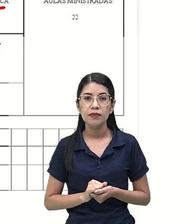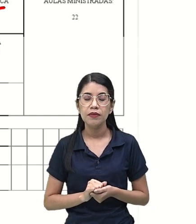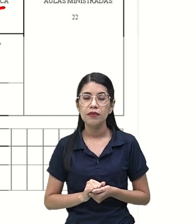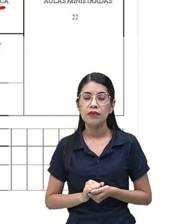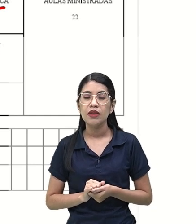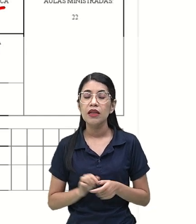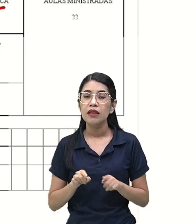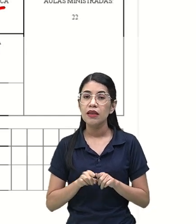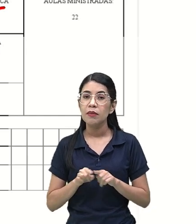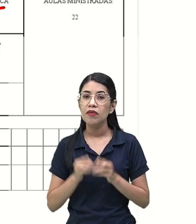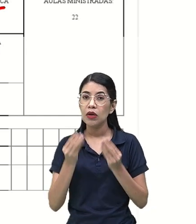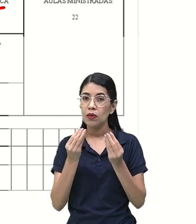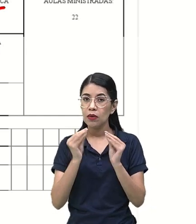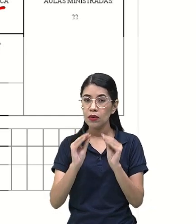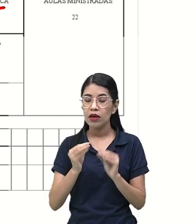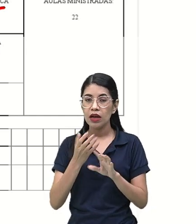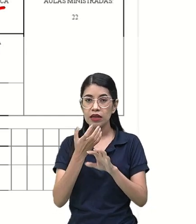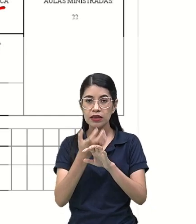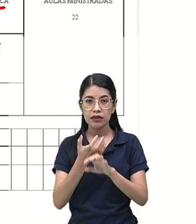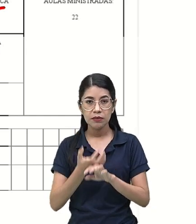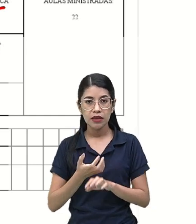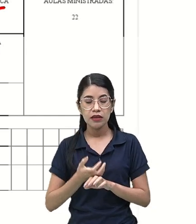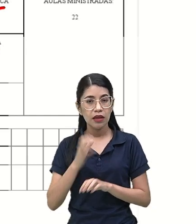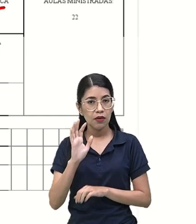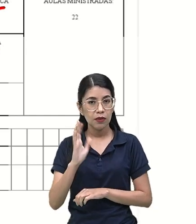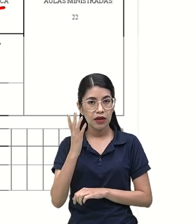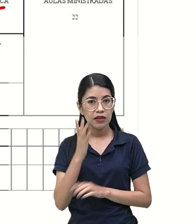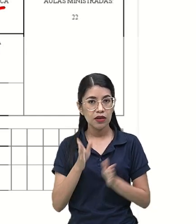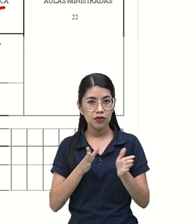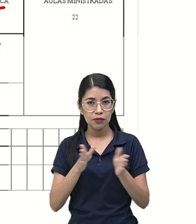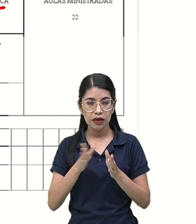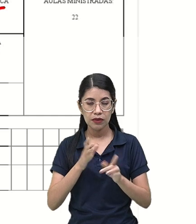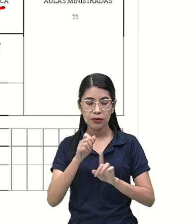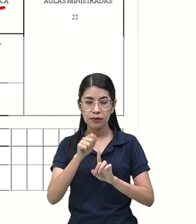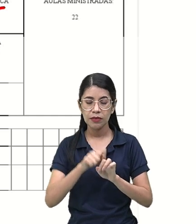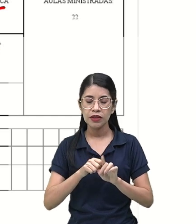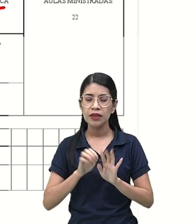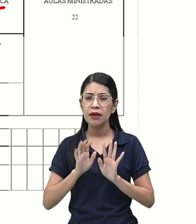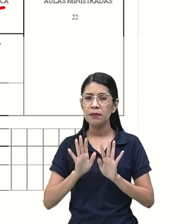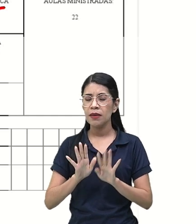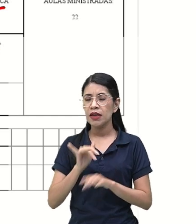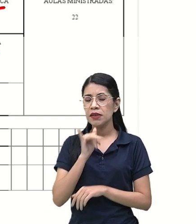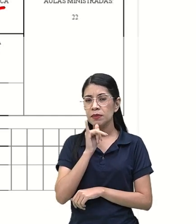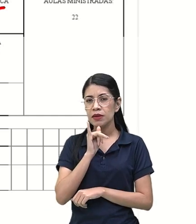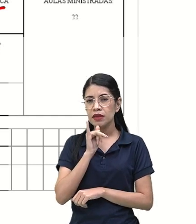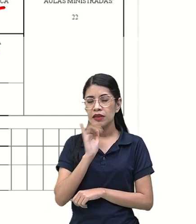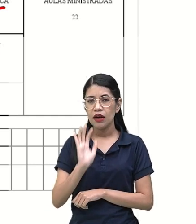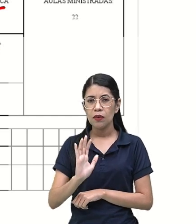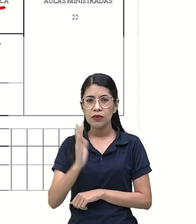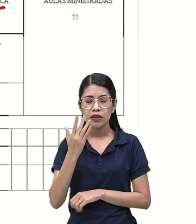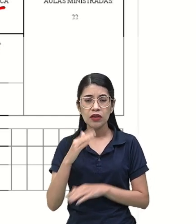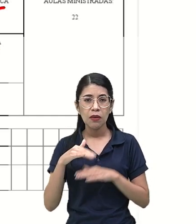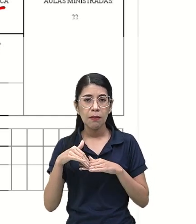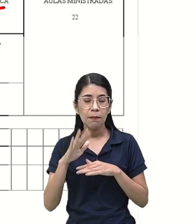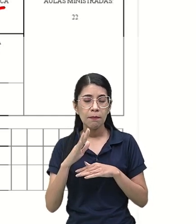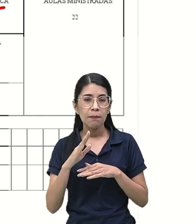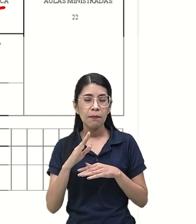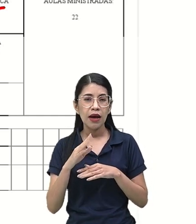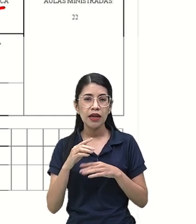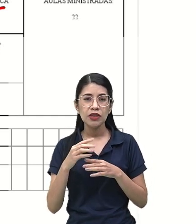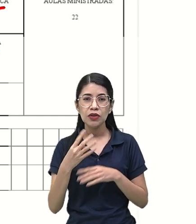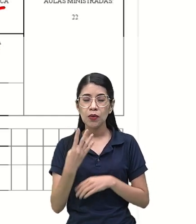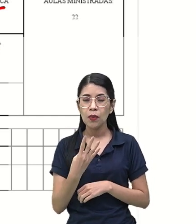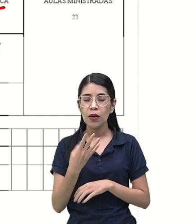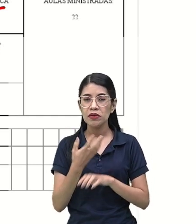os componentes curriculares que ocorreu. Mas, professora, e se ocorreu mais de 4 componentes